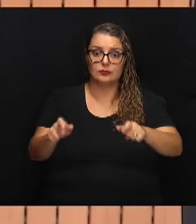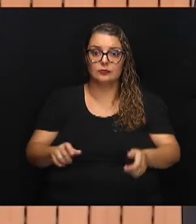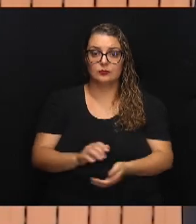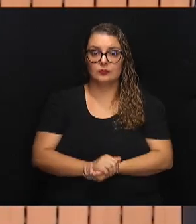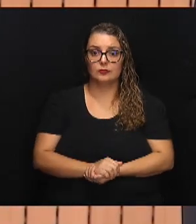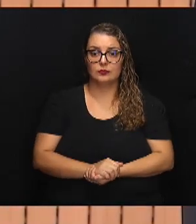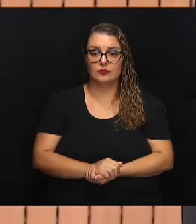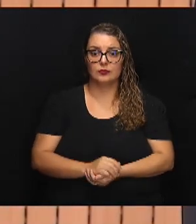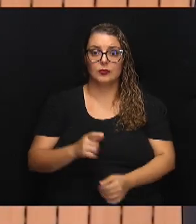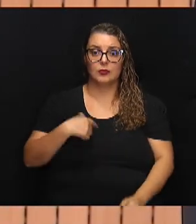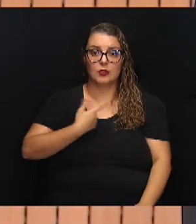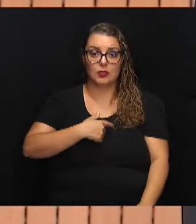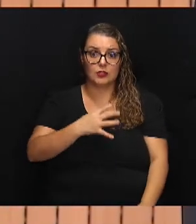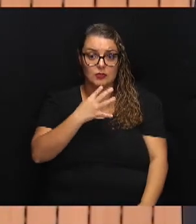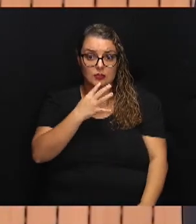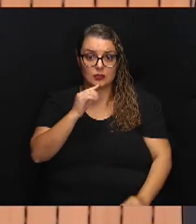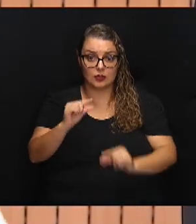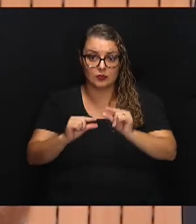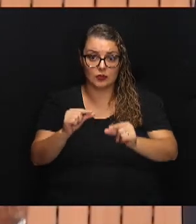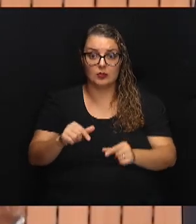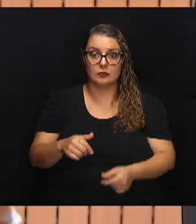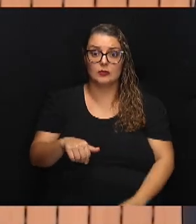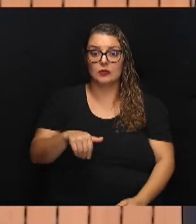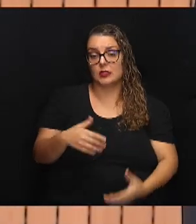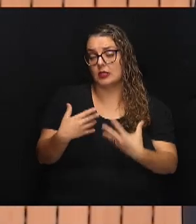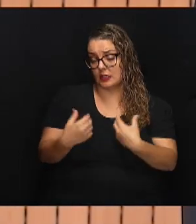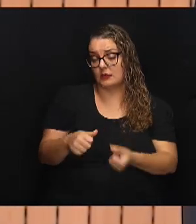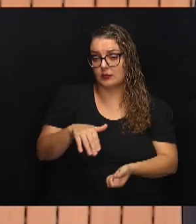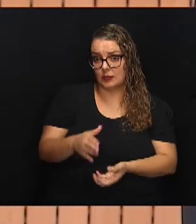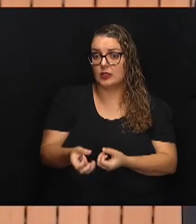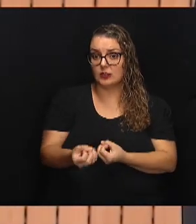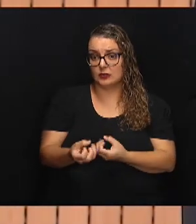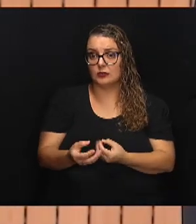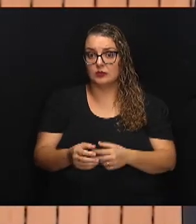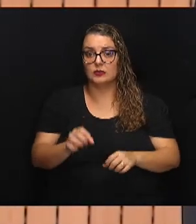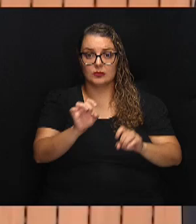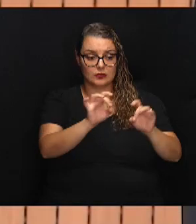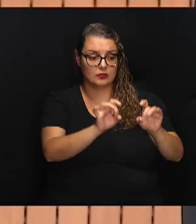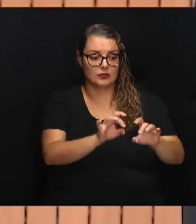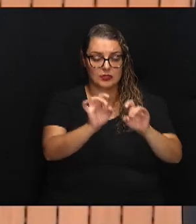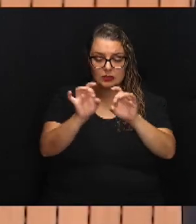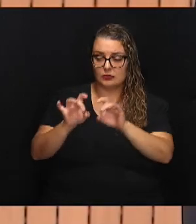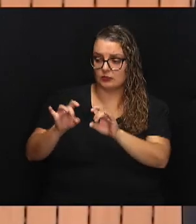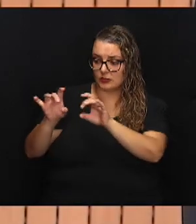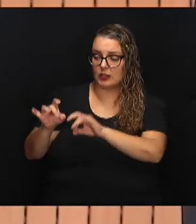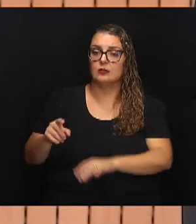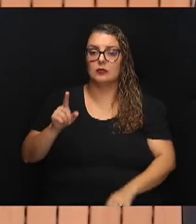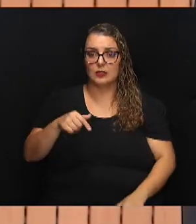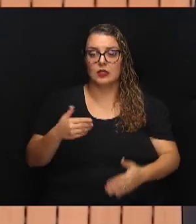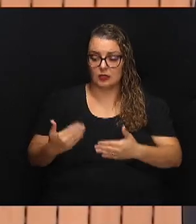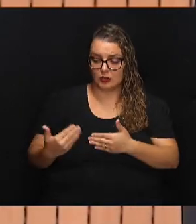gente conhecer um pouquinho mais, receber mais informação através dos especialistas, e a partir daí